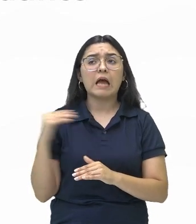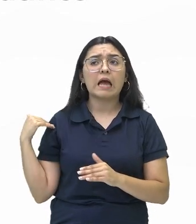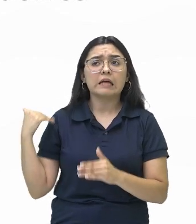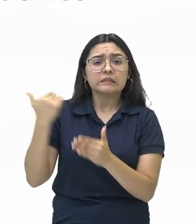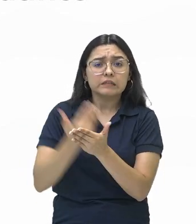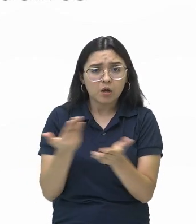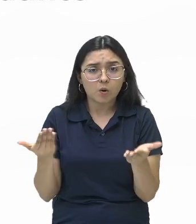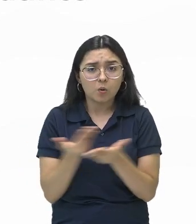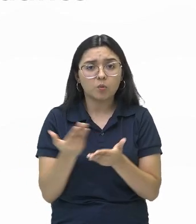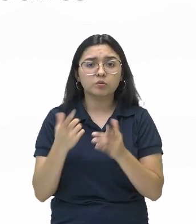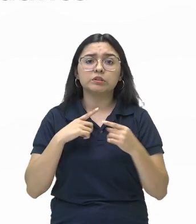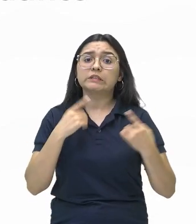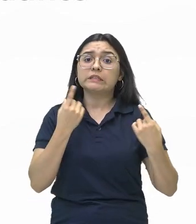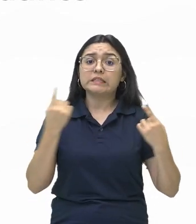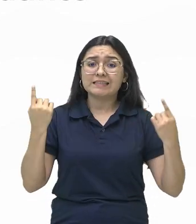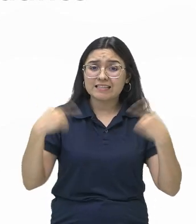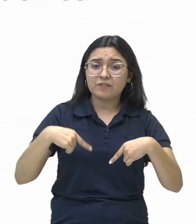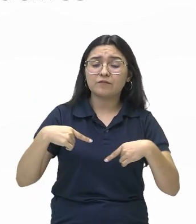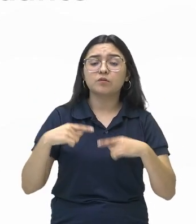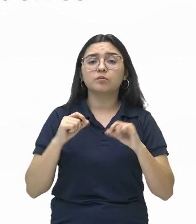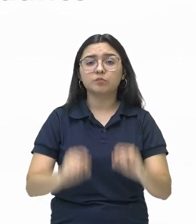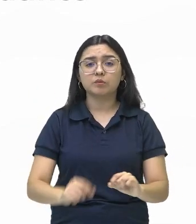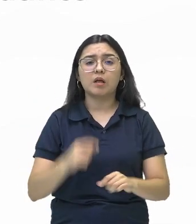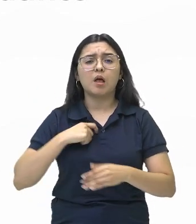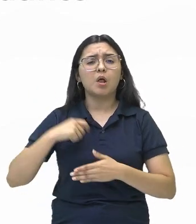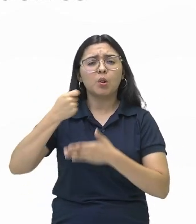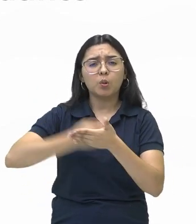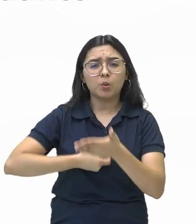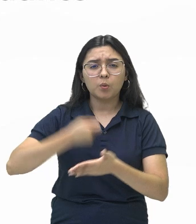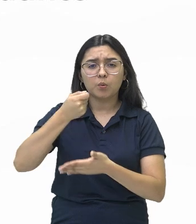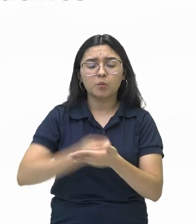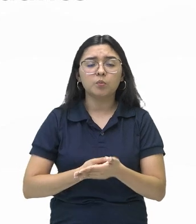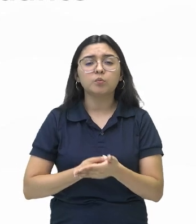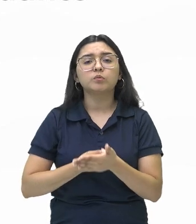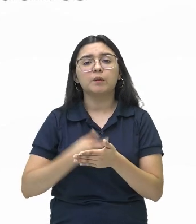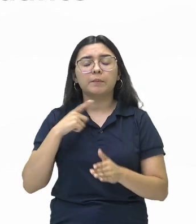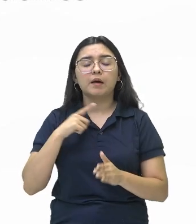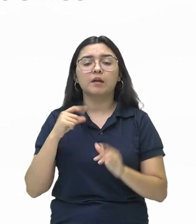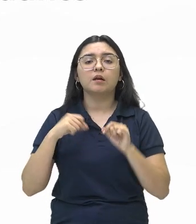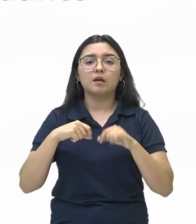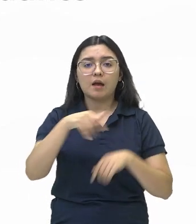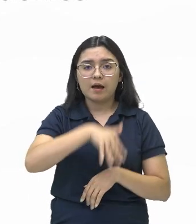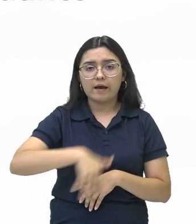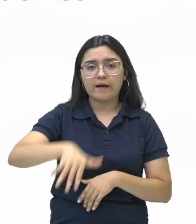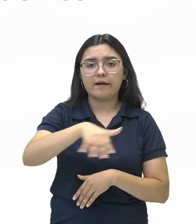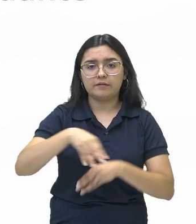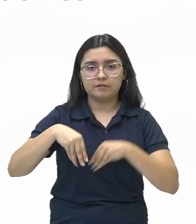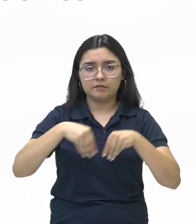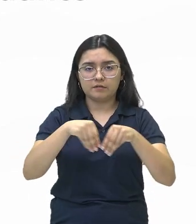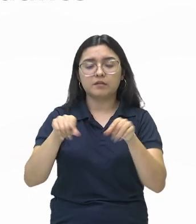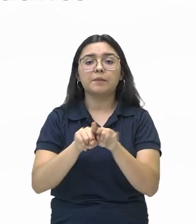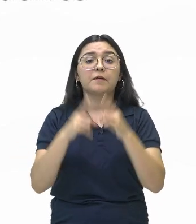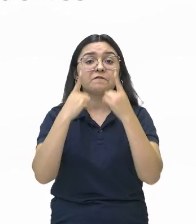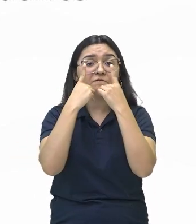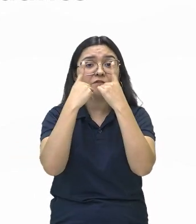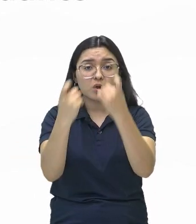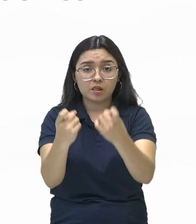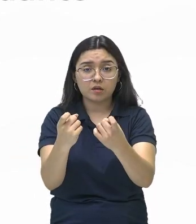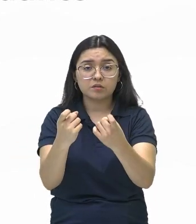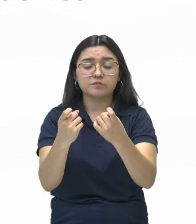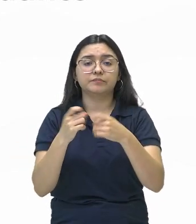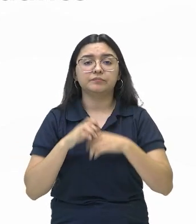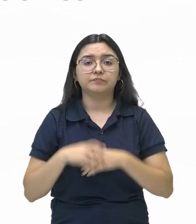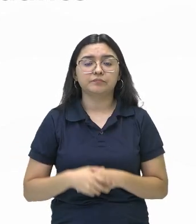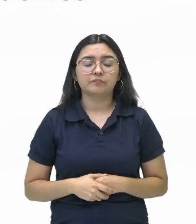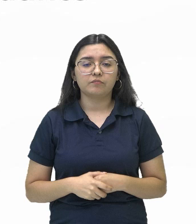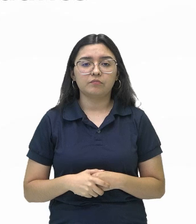hoje, desafios como a luta pela demarcação das terras e violência, ou